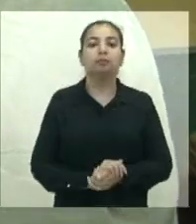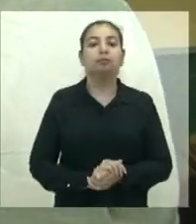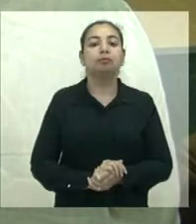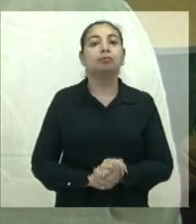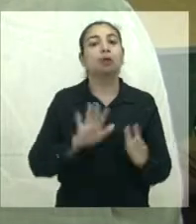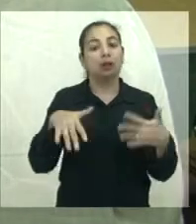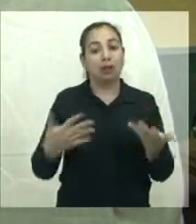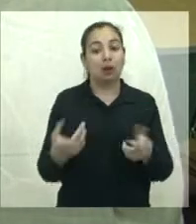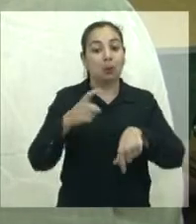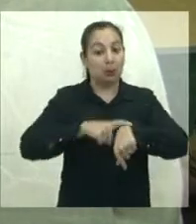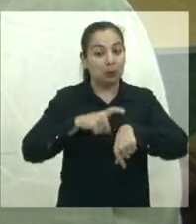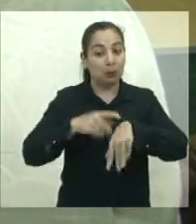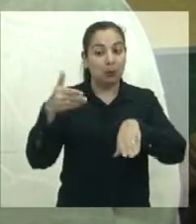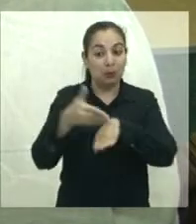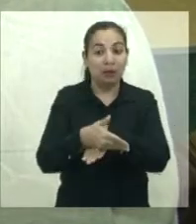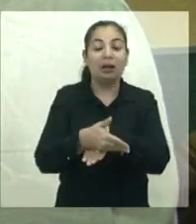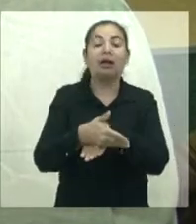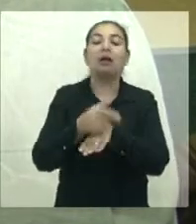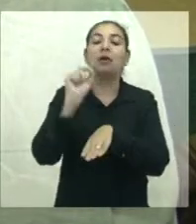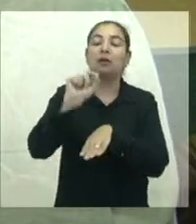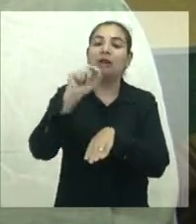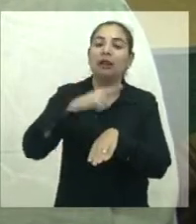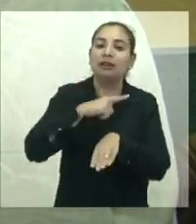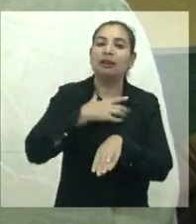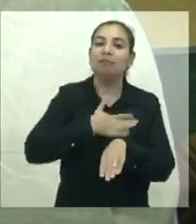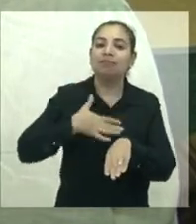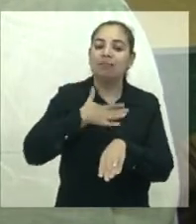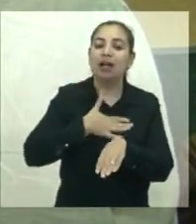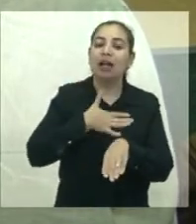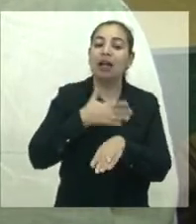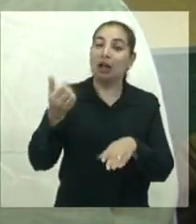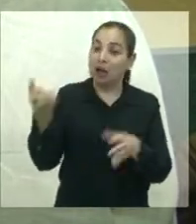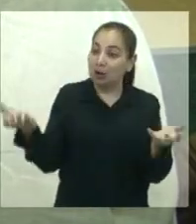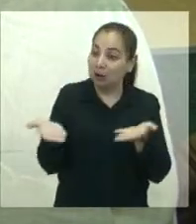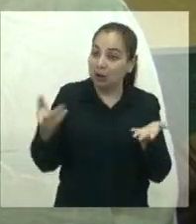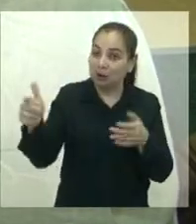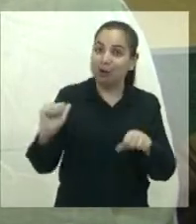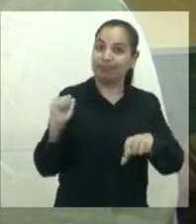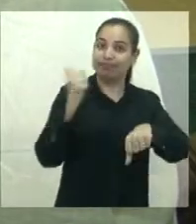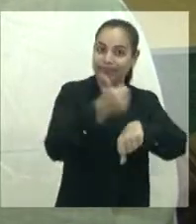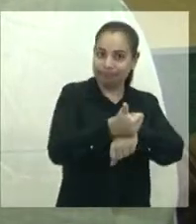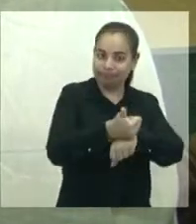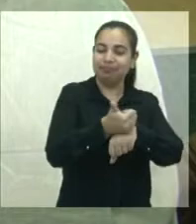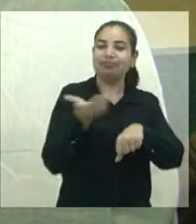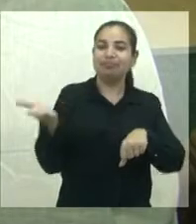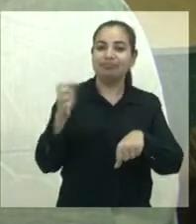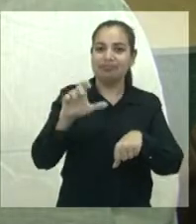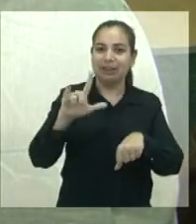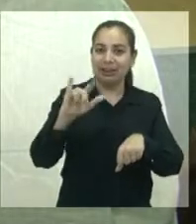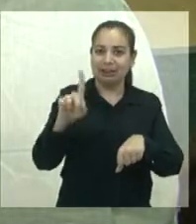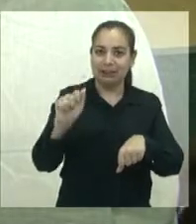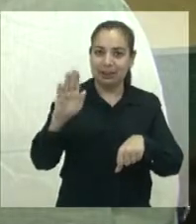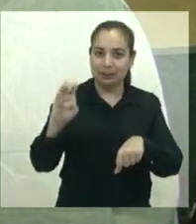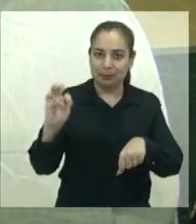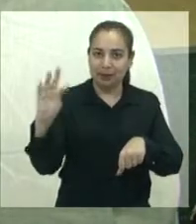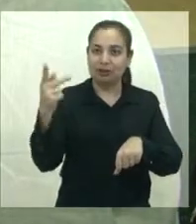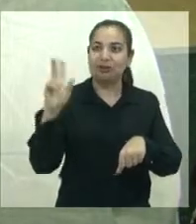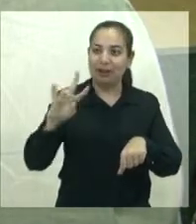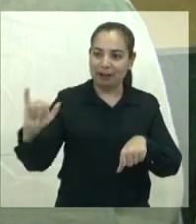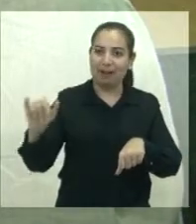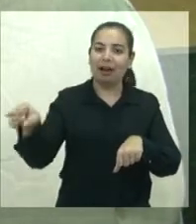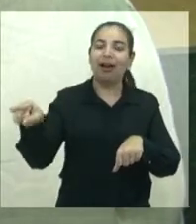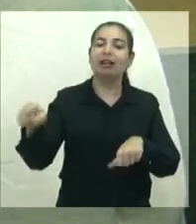aqui justamente para prestigiar a doutora Elizabeth, que estará a partir de hoje à frente aqui da Defensoria